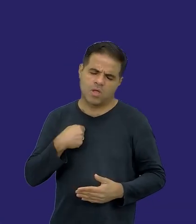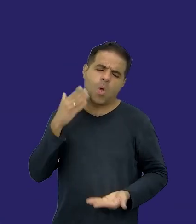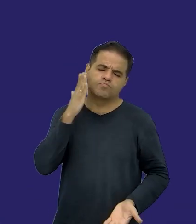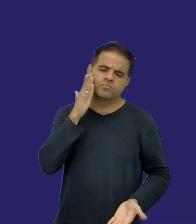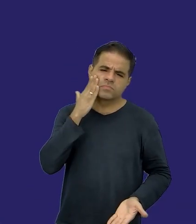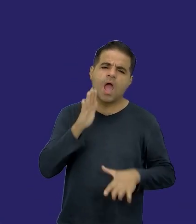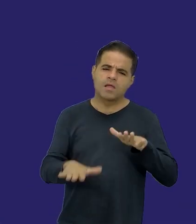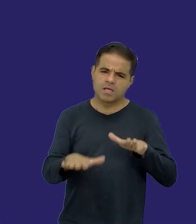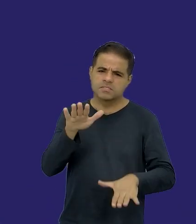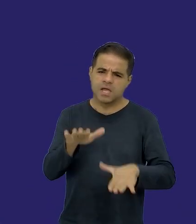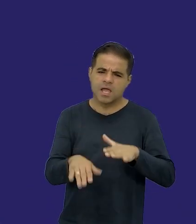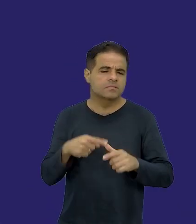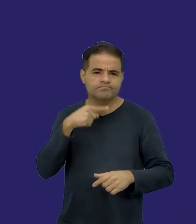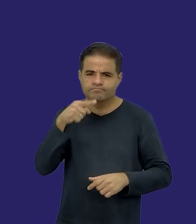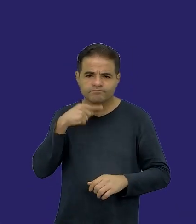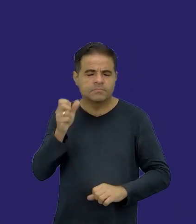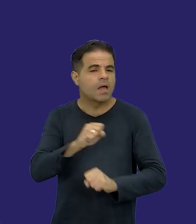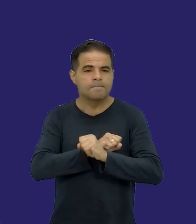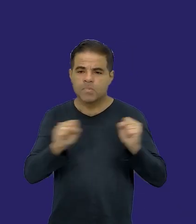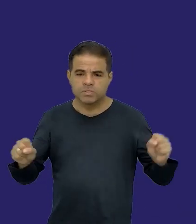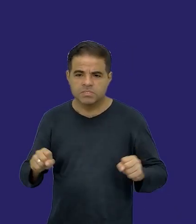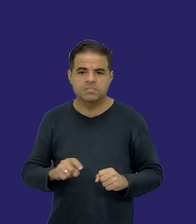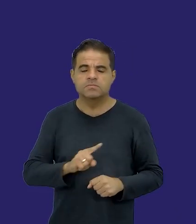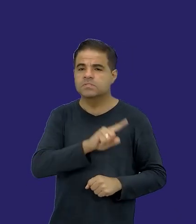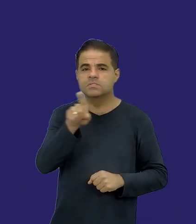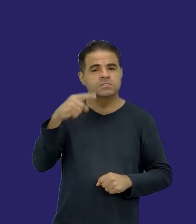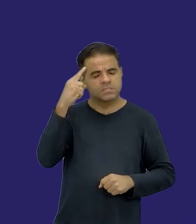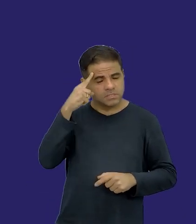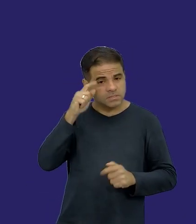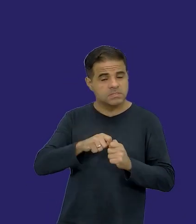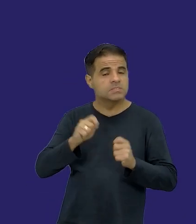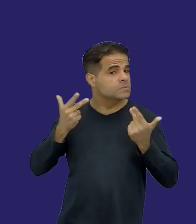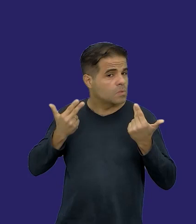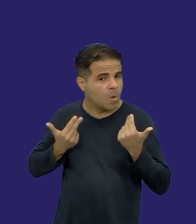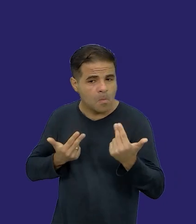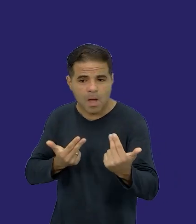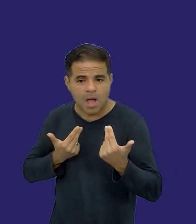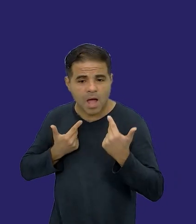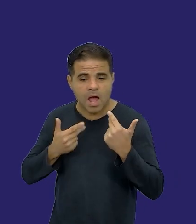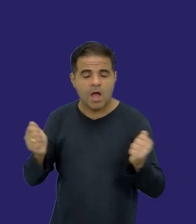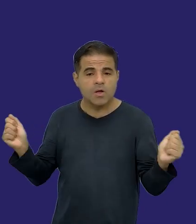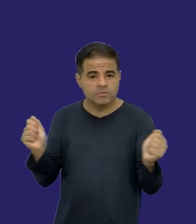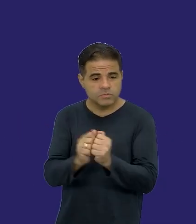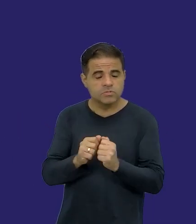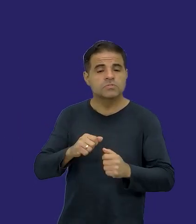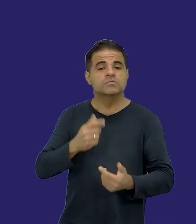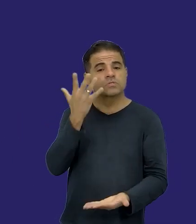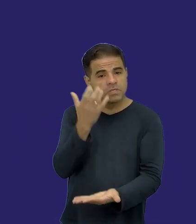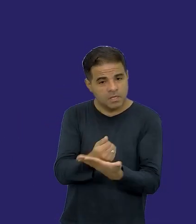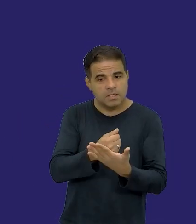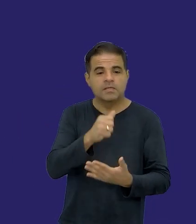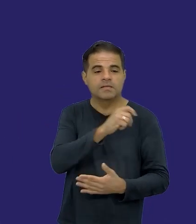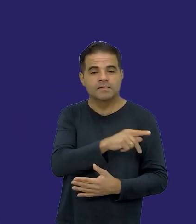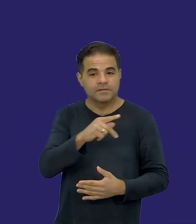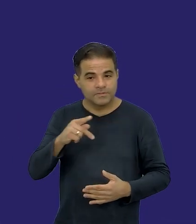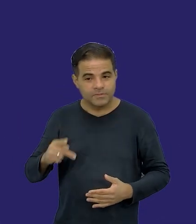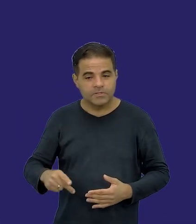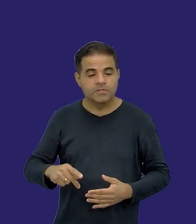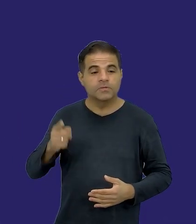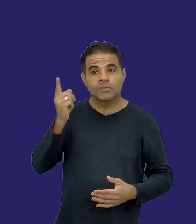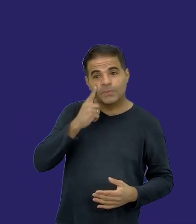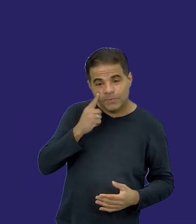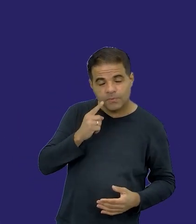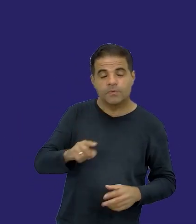às vezes, né, não é possível vocês fazerem isso ao mesmo tempo quando estão com o aplicativo e